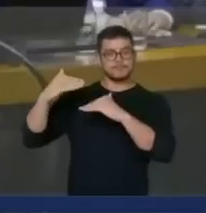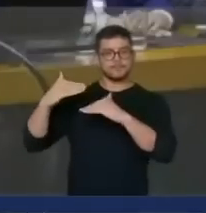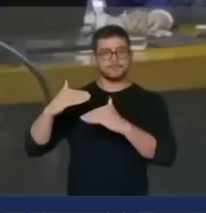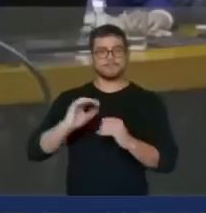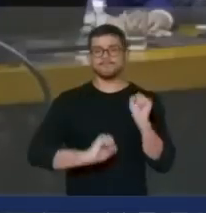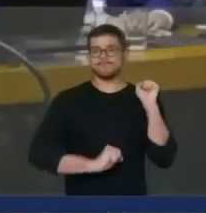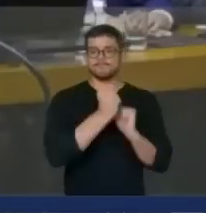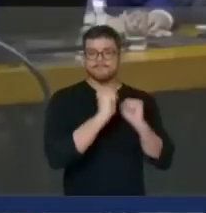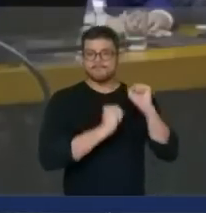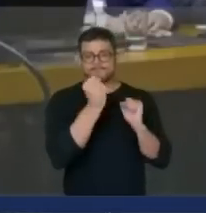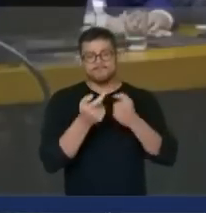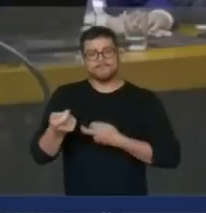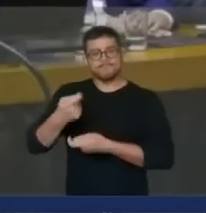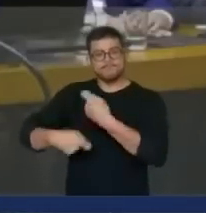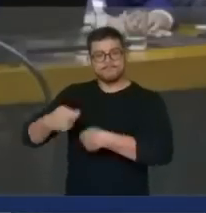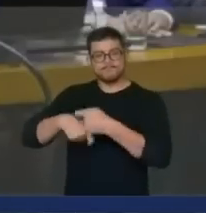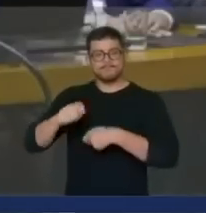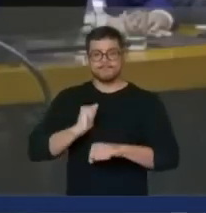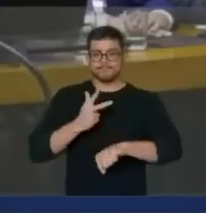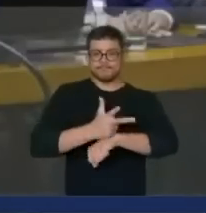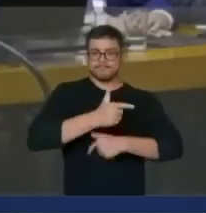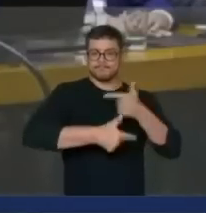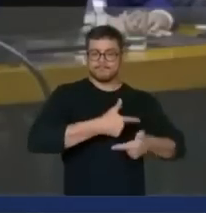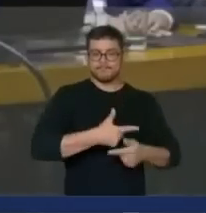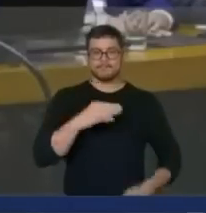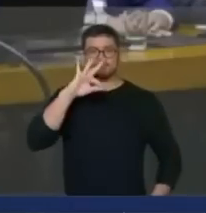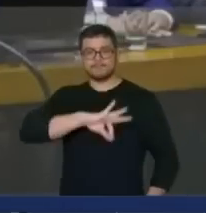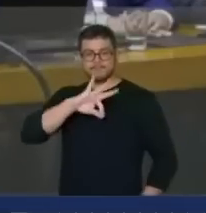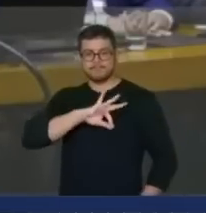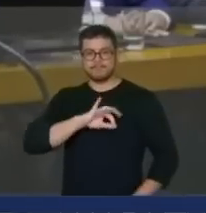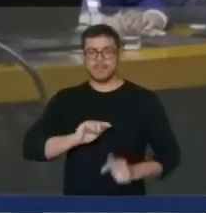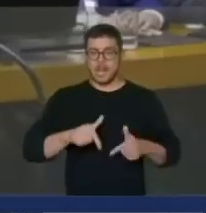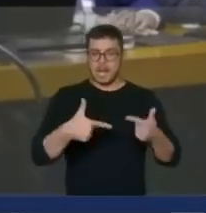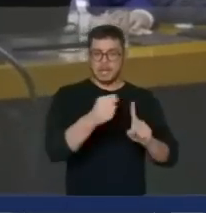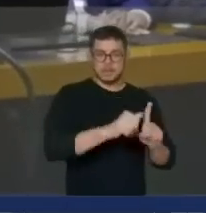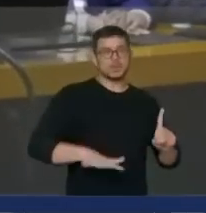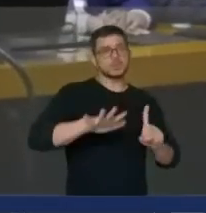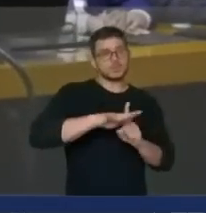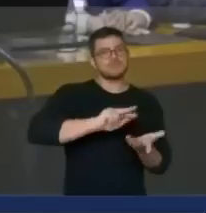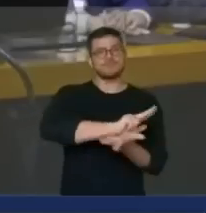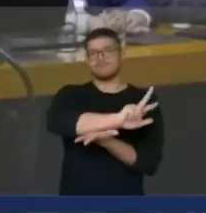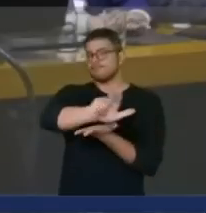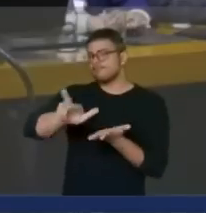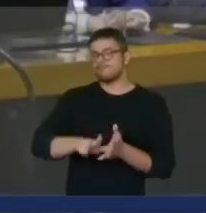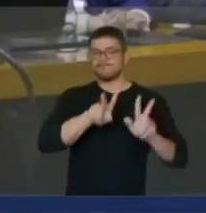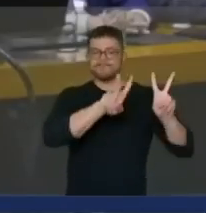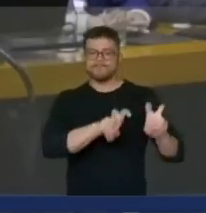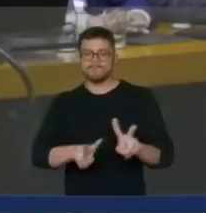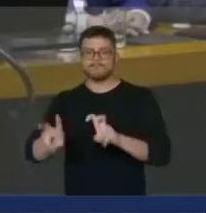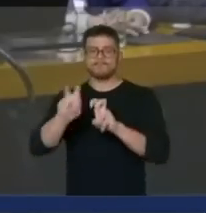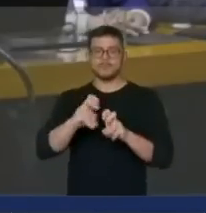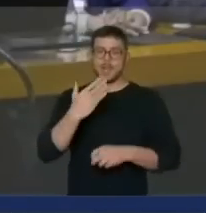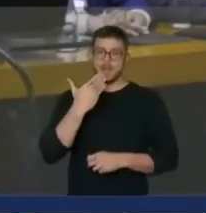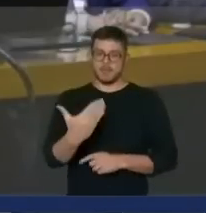indústria, comércio, emprego, renda, ações sociais e todo e qualquer assunto de interesse da sociedade